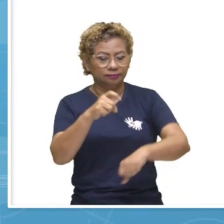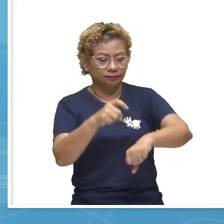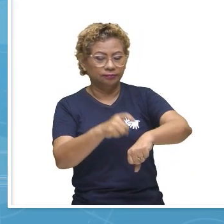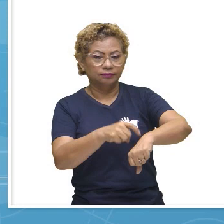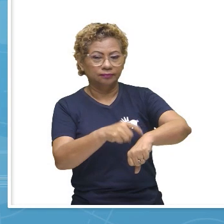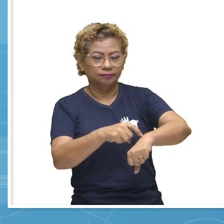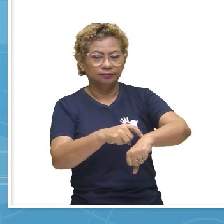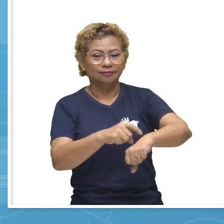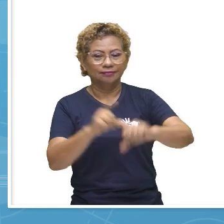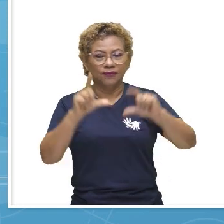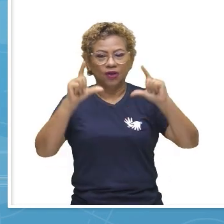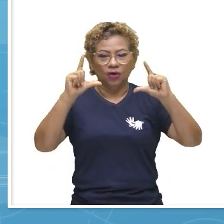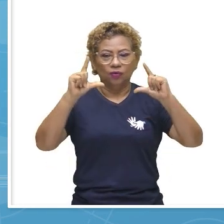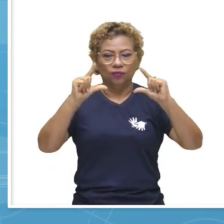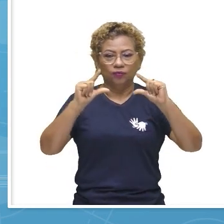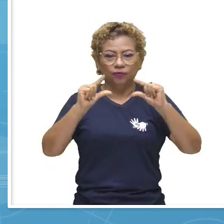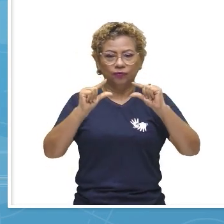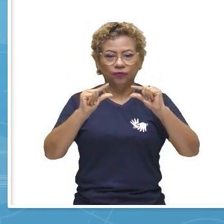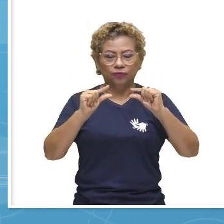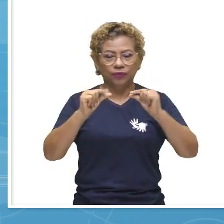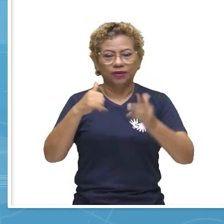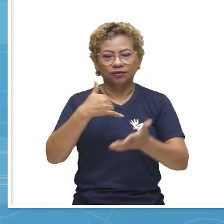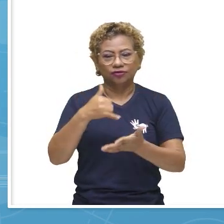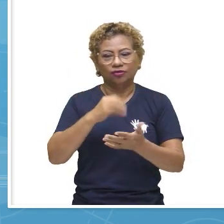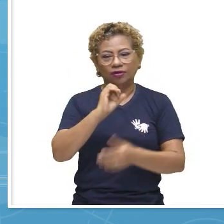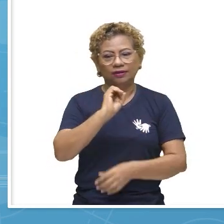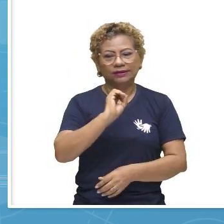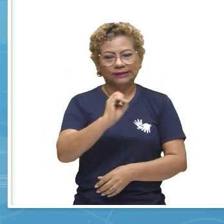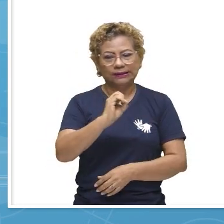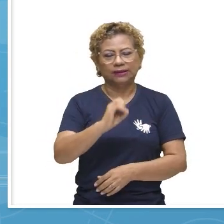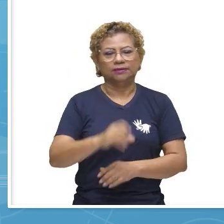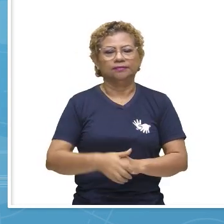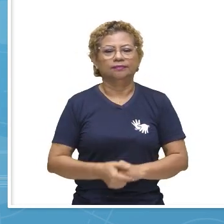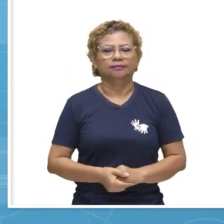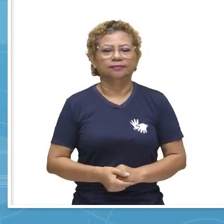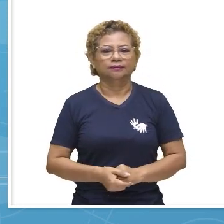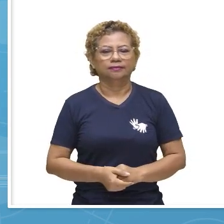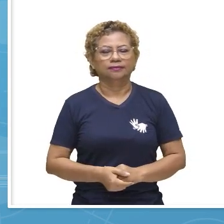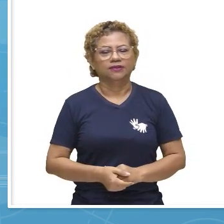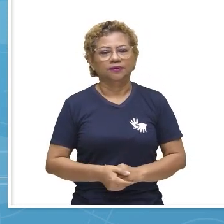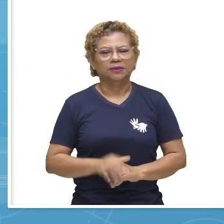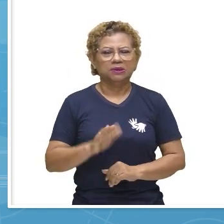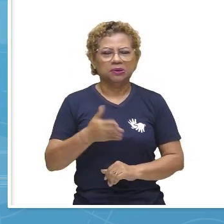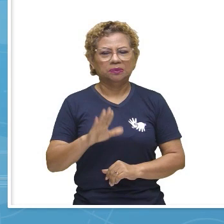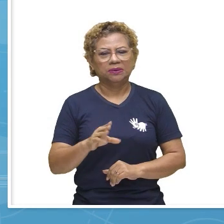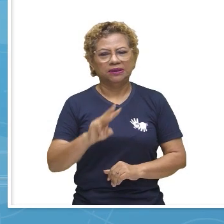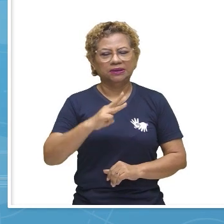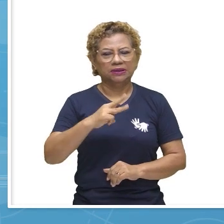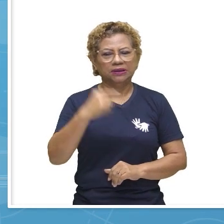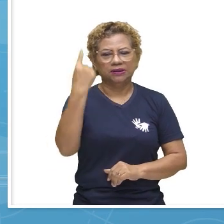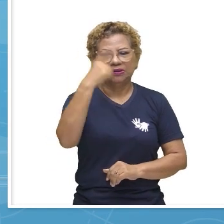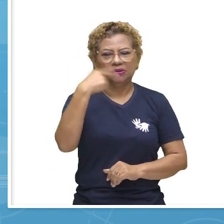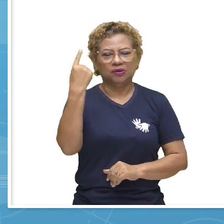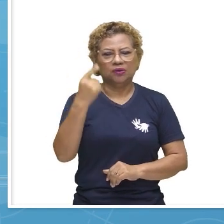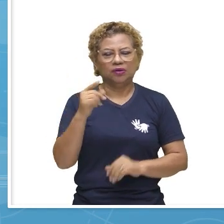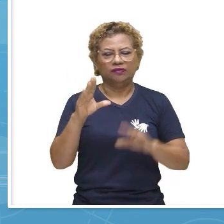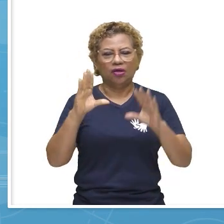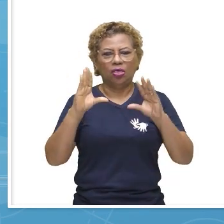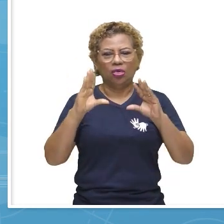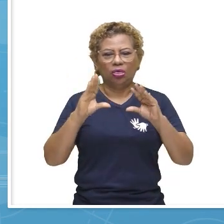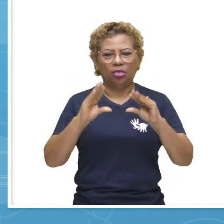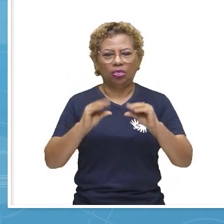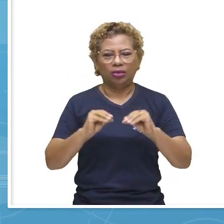nível de óleo chegará a zero? Olha só, 3 horas, ok? Problema